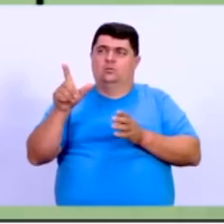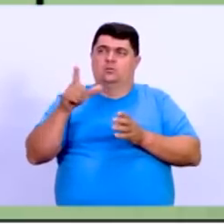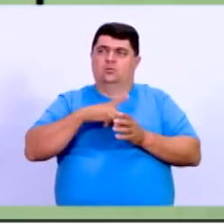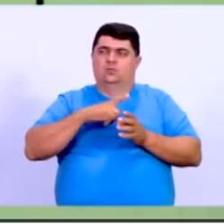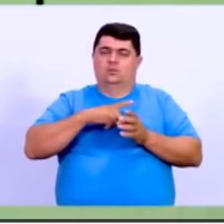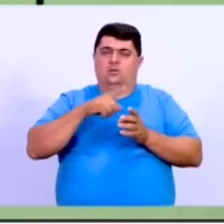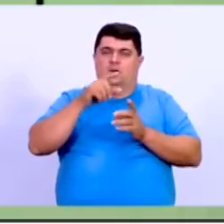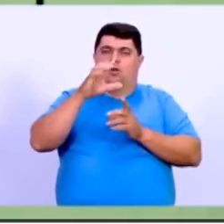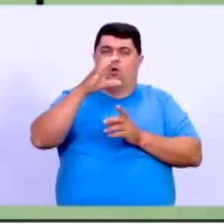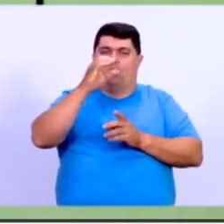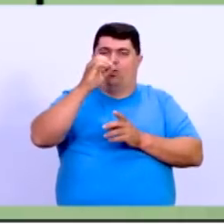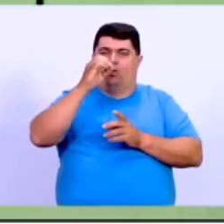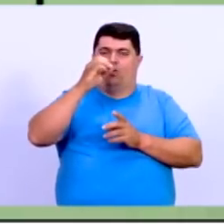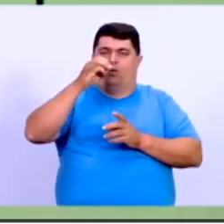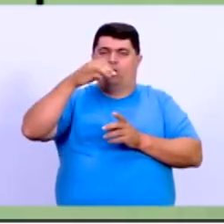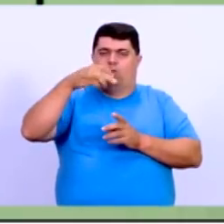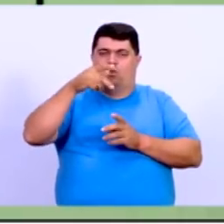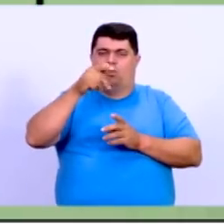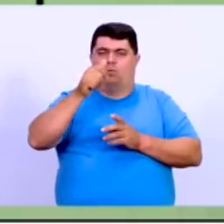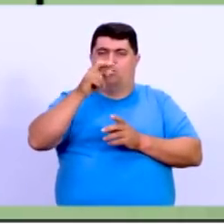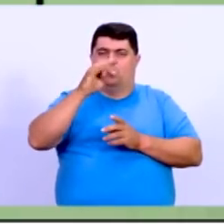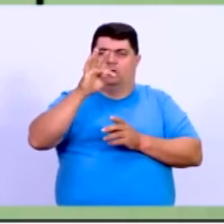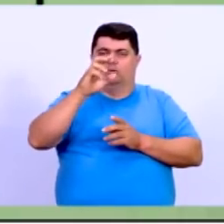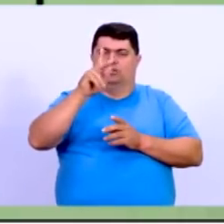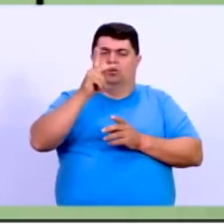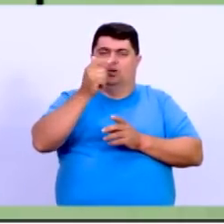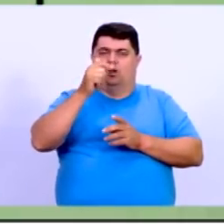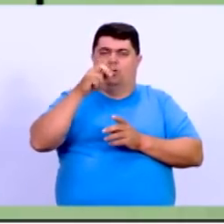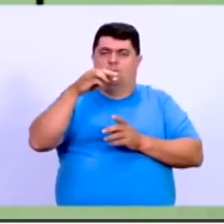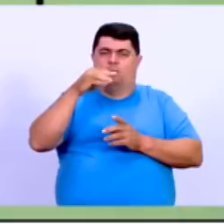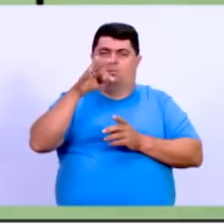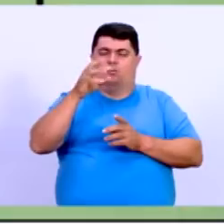Compartilhamento de uma impressora aqui, ó. Ó, tem 3 máquinas.